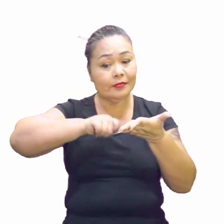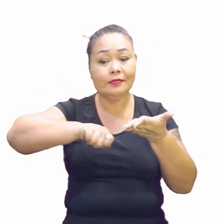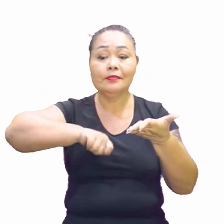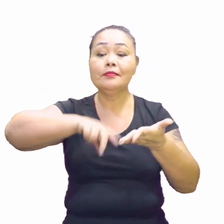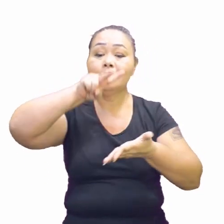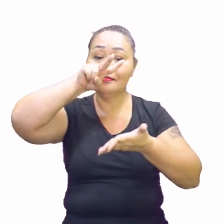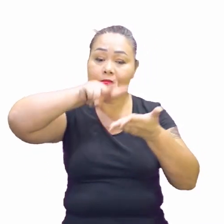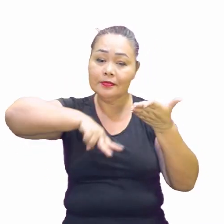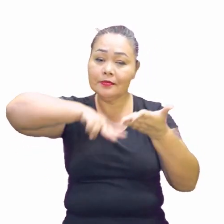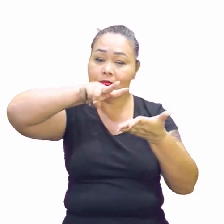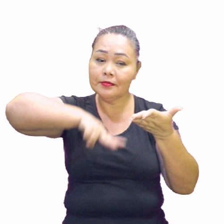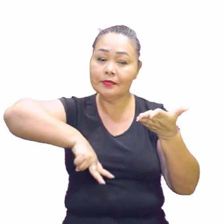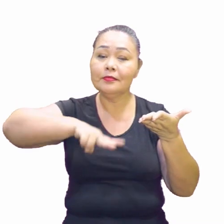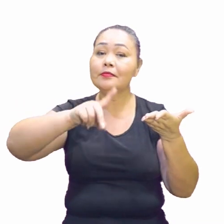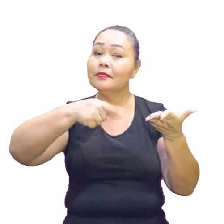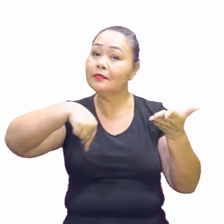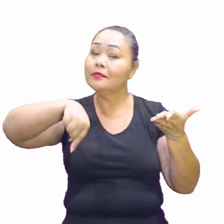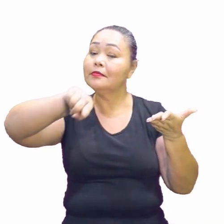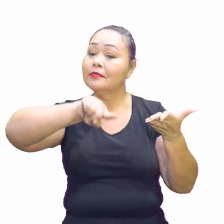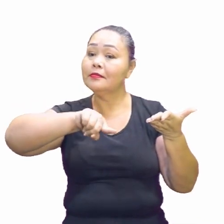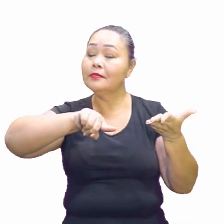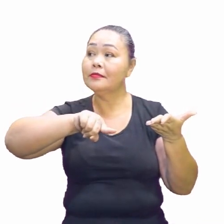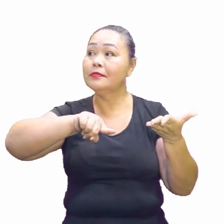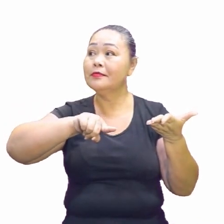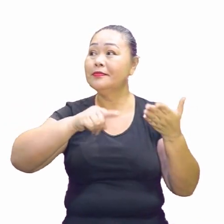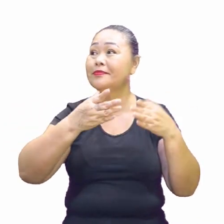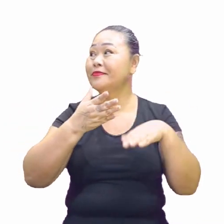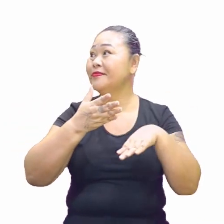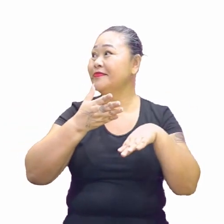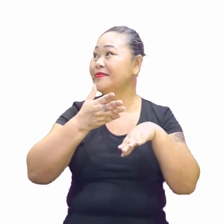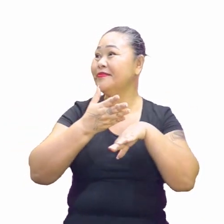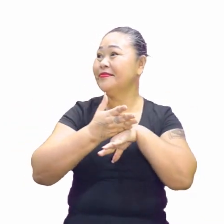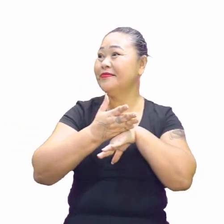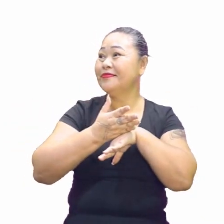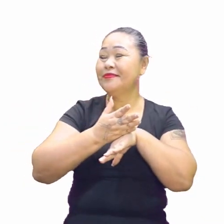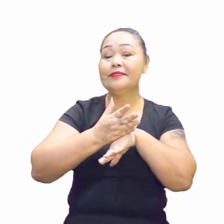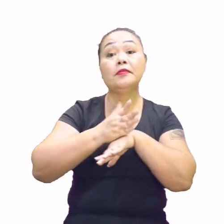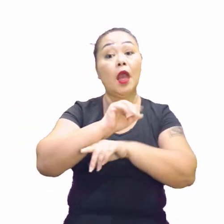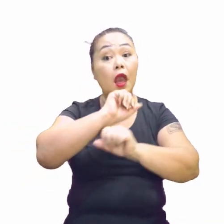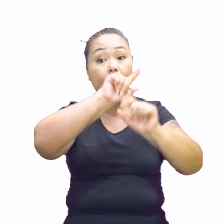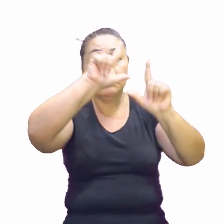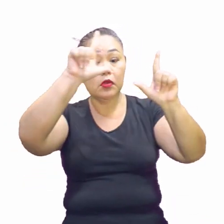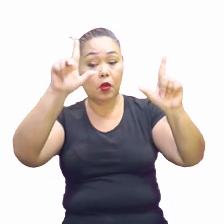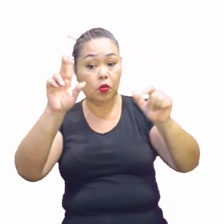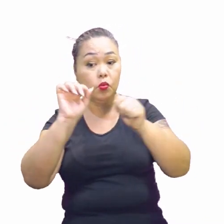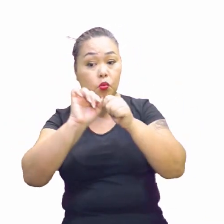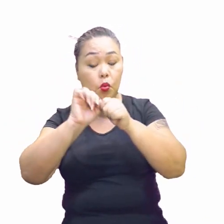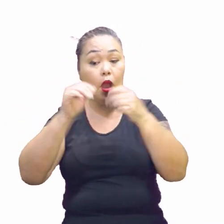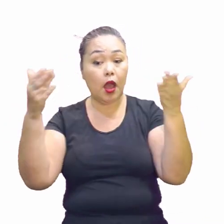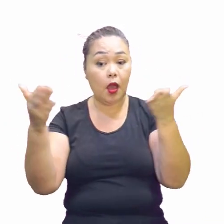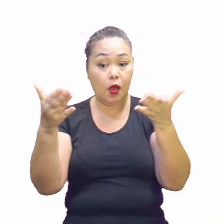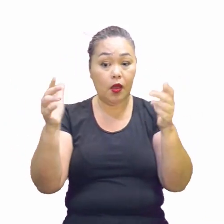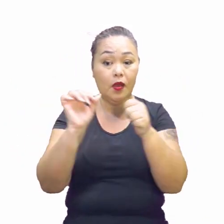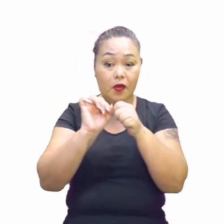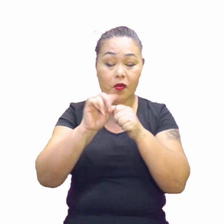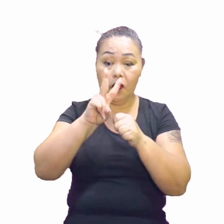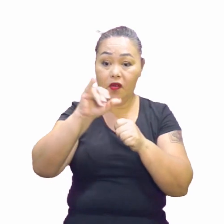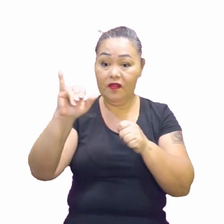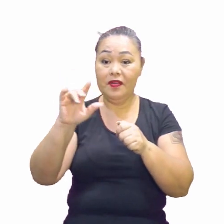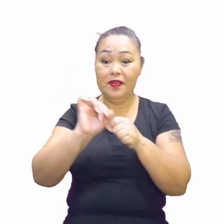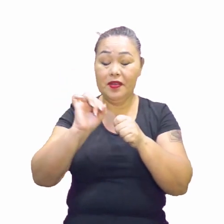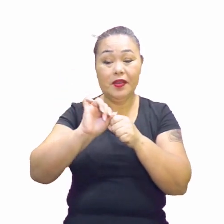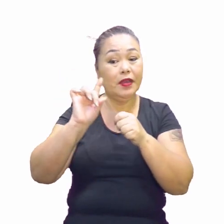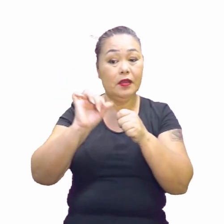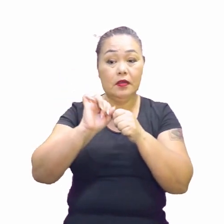as leituras, se vocês estão ali no Agora Vai. A plataforma agora não é só vai. Visitando, não. Não é